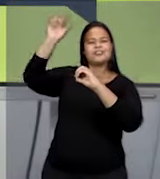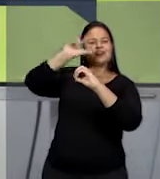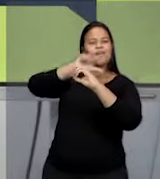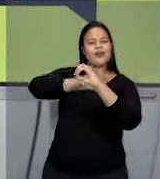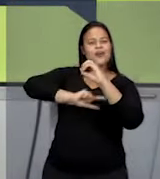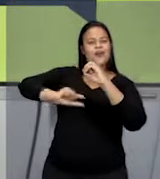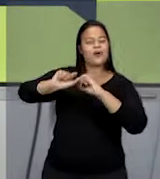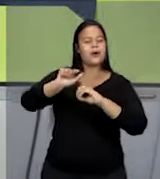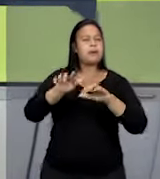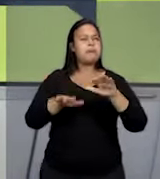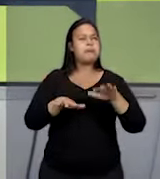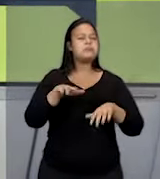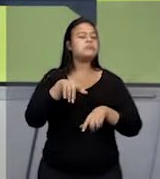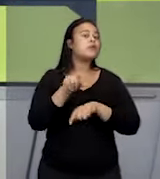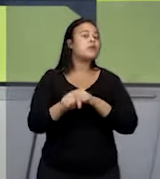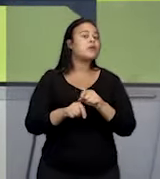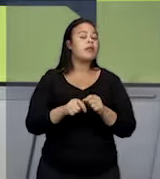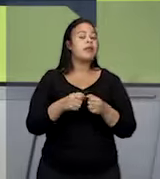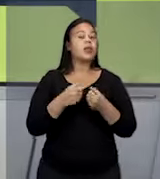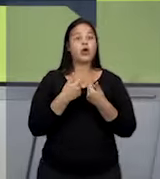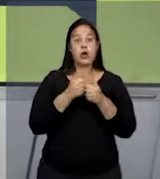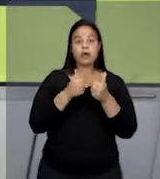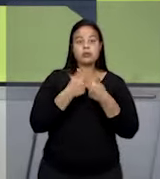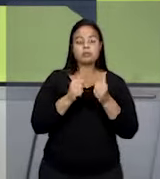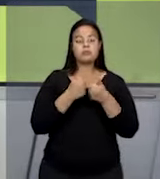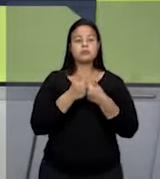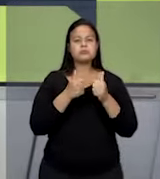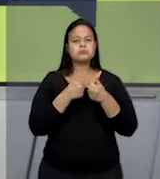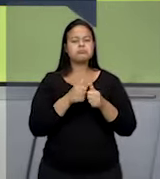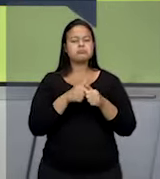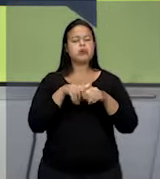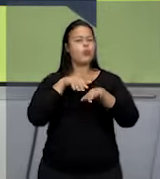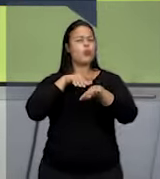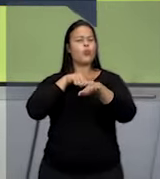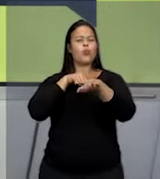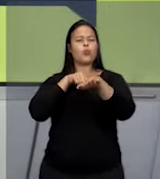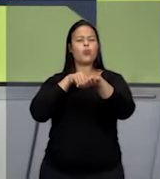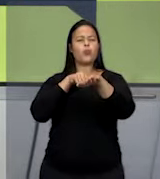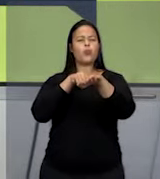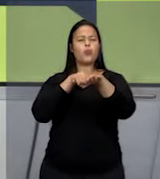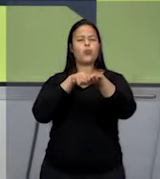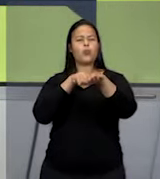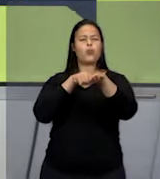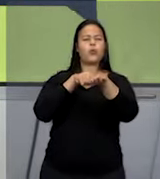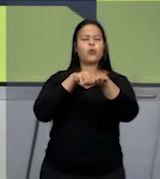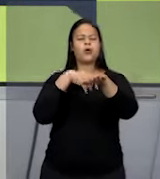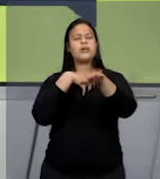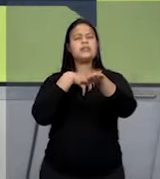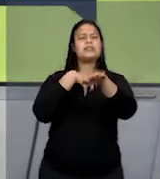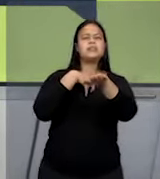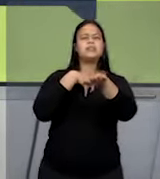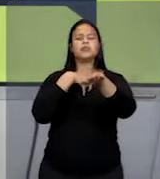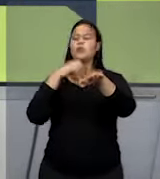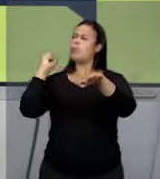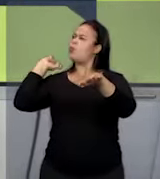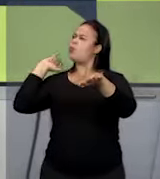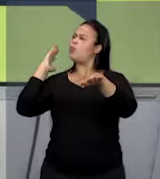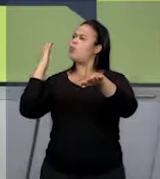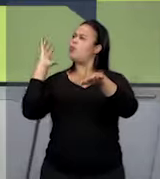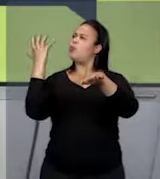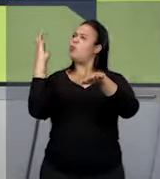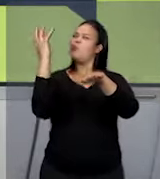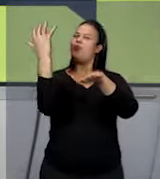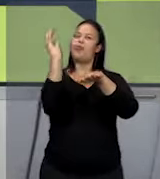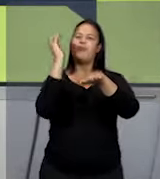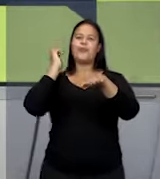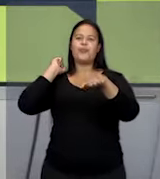acontece quando você está dentro de um ônibus e o ônibus está em movimento, mas você tem a impressão que as árvores e postes é que